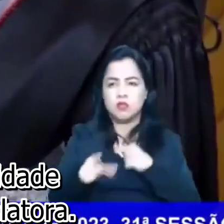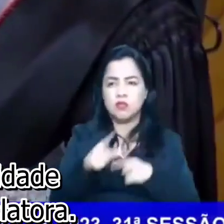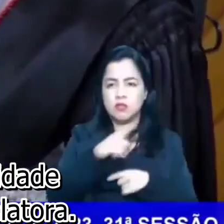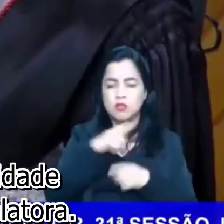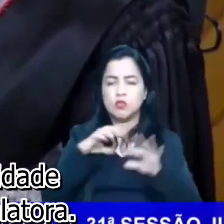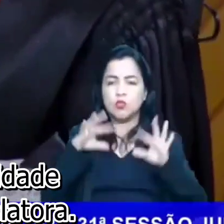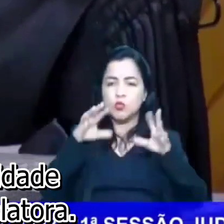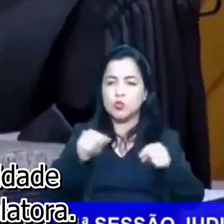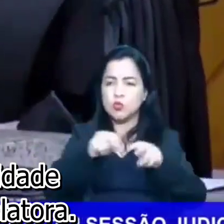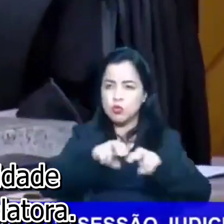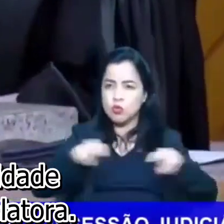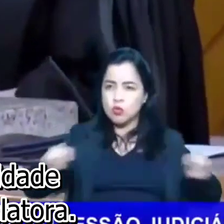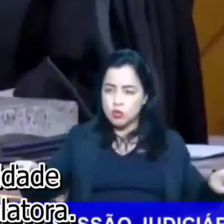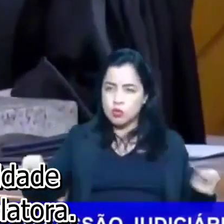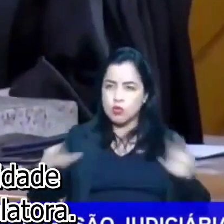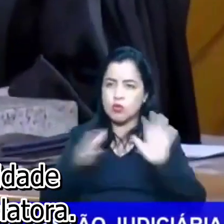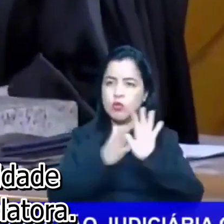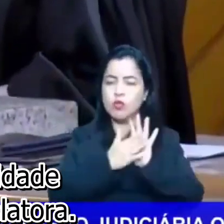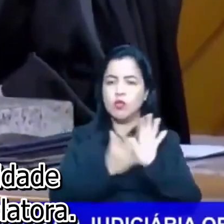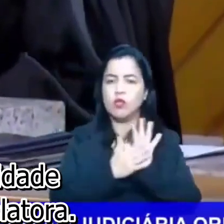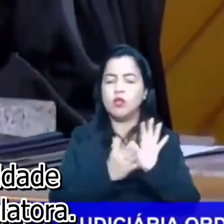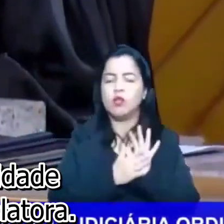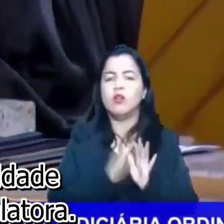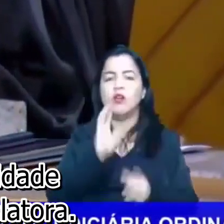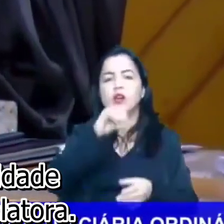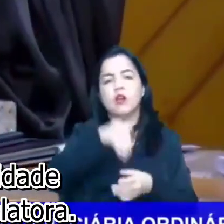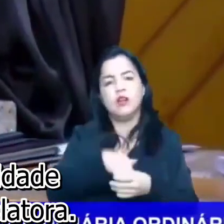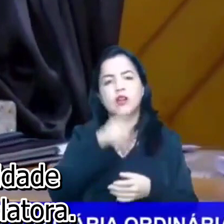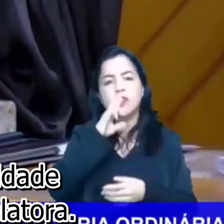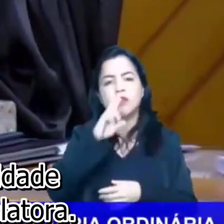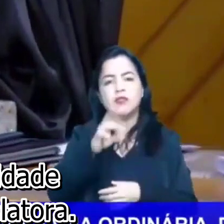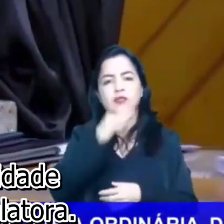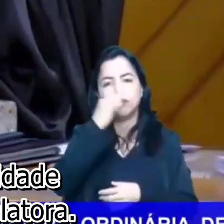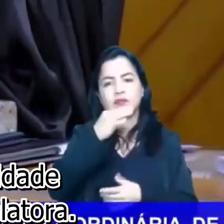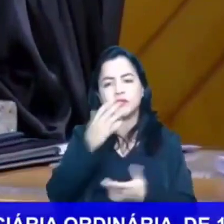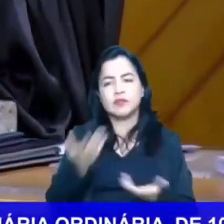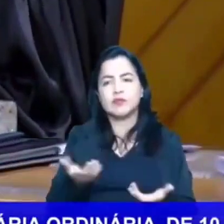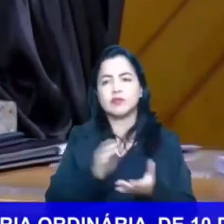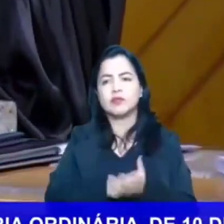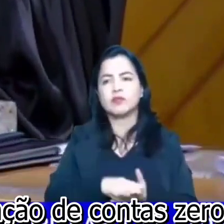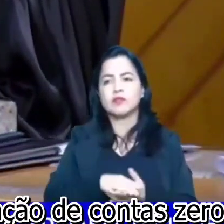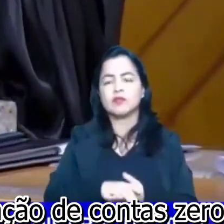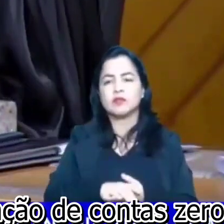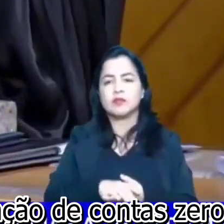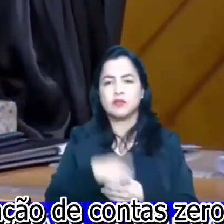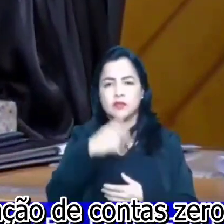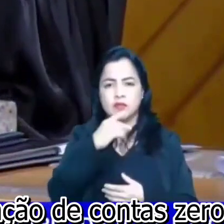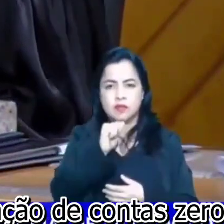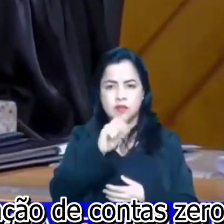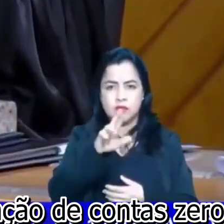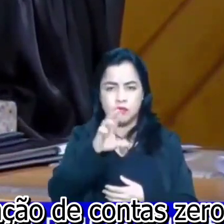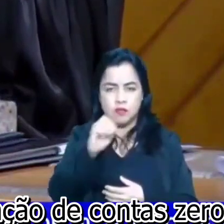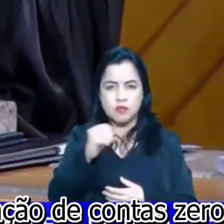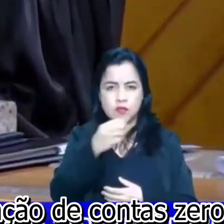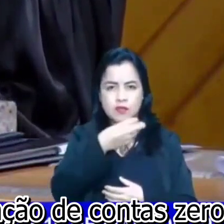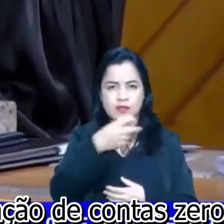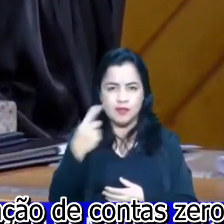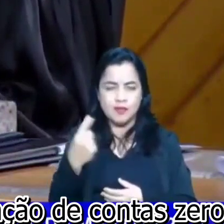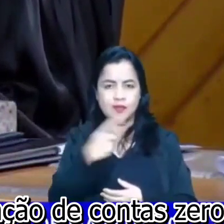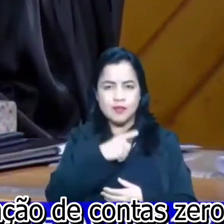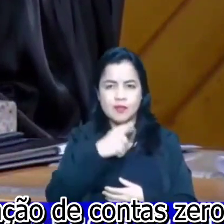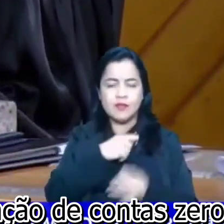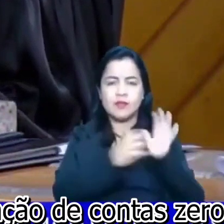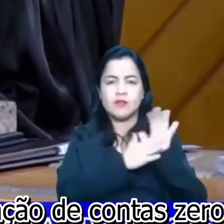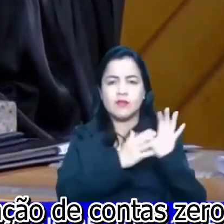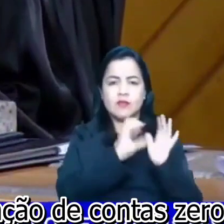à unanimidade nos termos proferidos pelo voto da relatora. Doutor Paulo Madeira, item 31 da pauta, prestação de